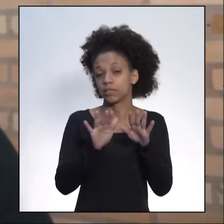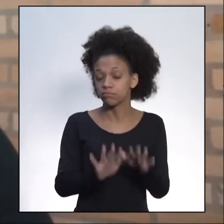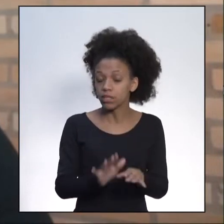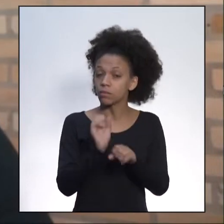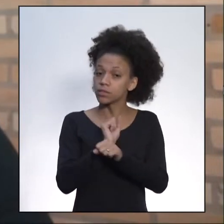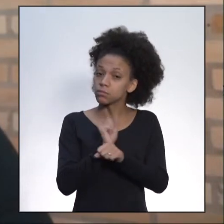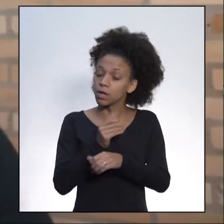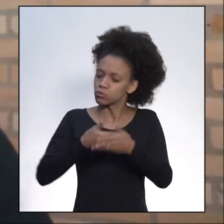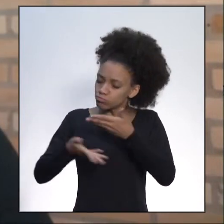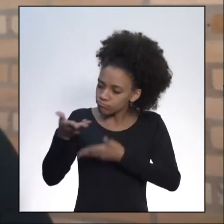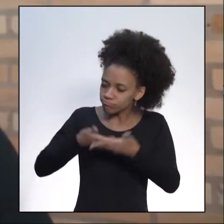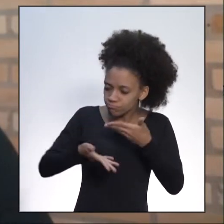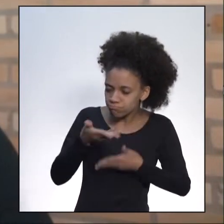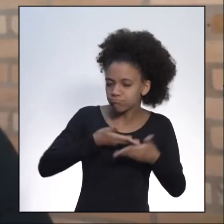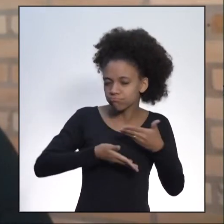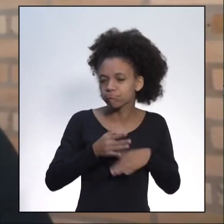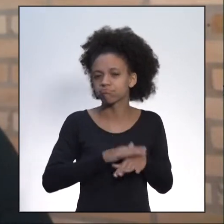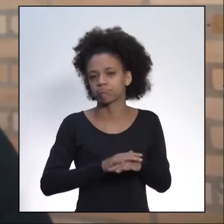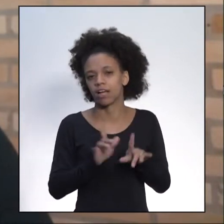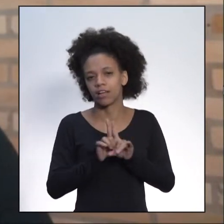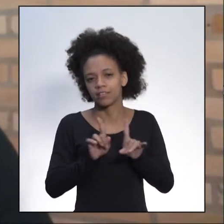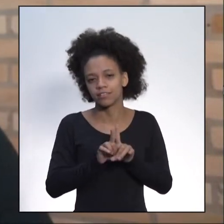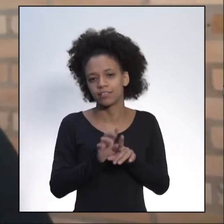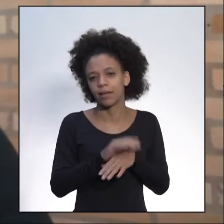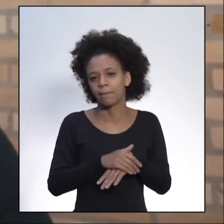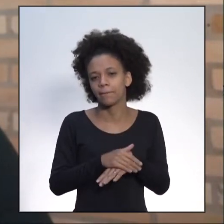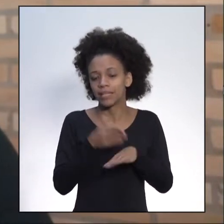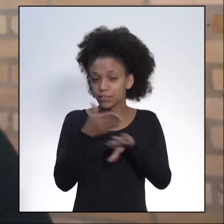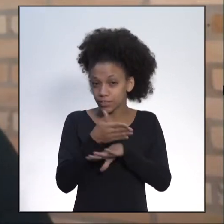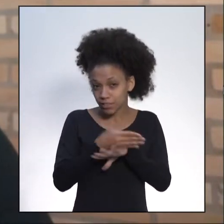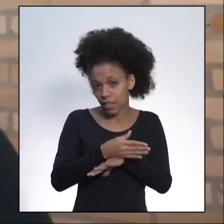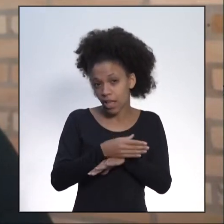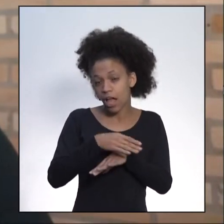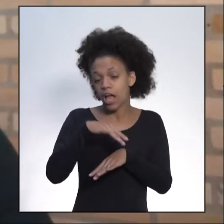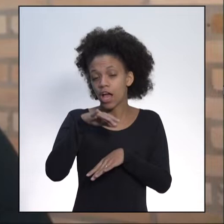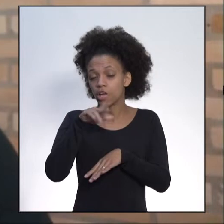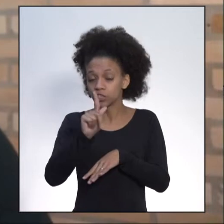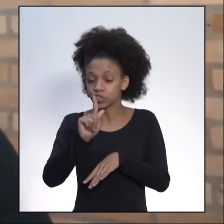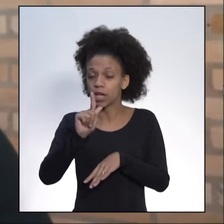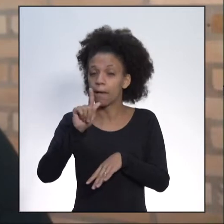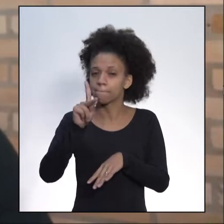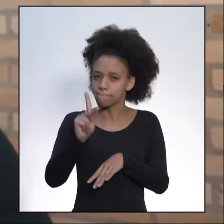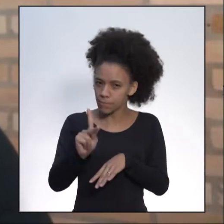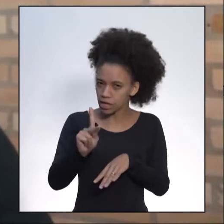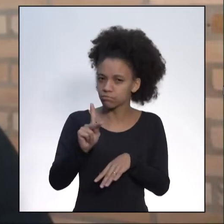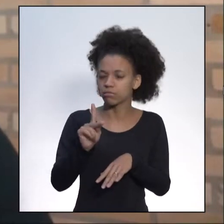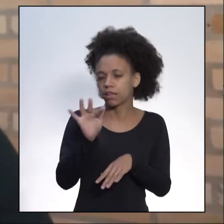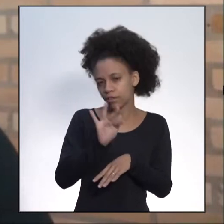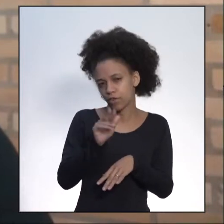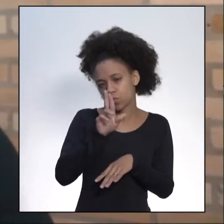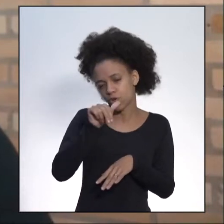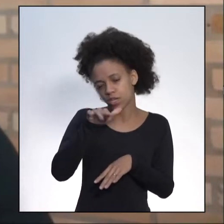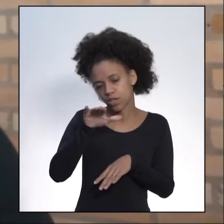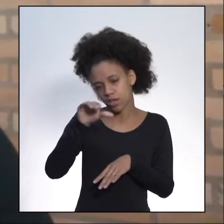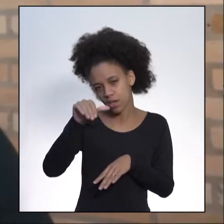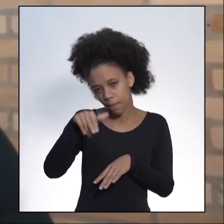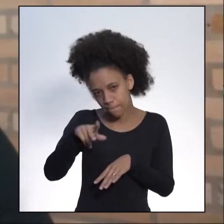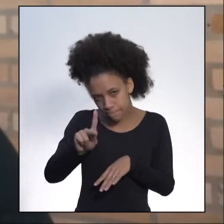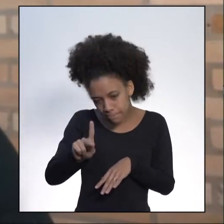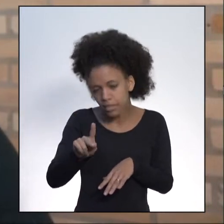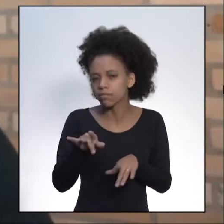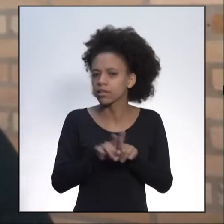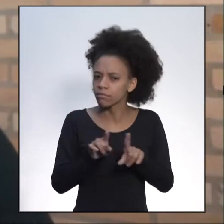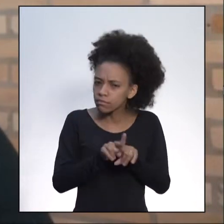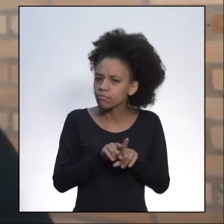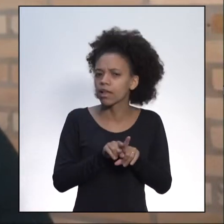poder contribuir. Eu integro o GPEM, que é um grupo de estudos e pesquisa em educação moral da Unicamp, e também a Conviver e Mais, que